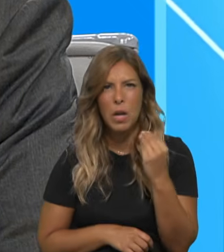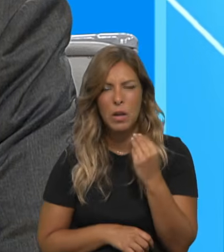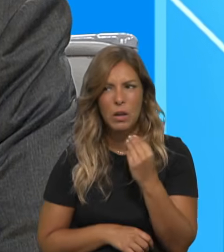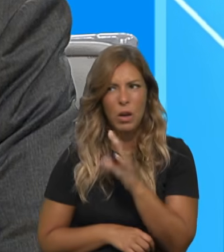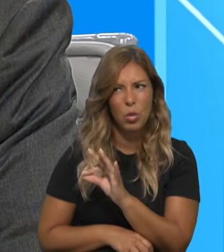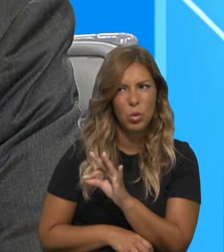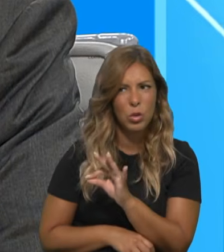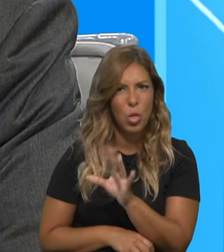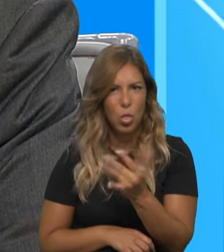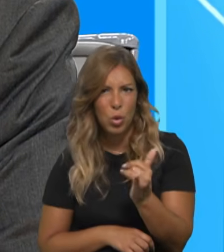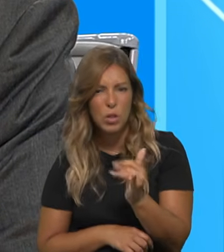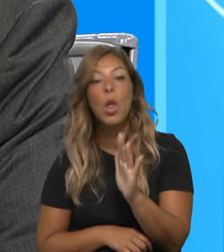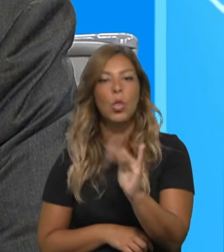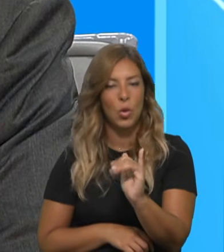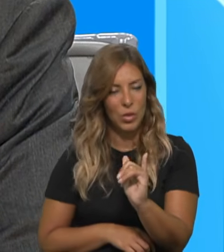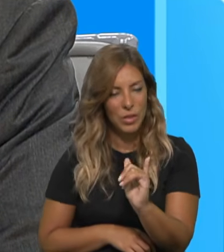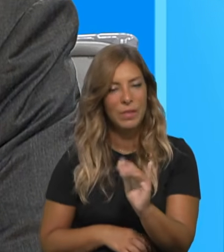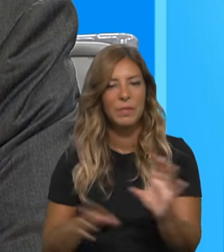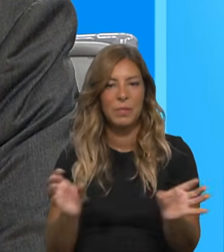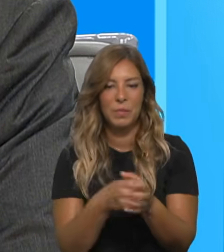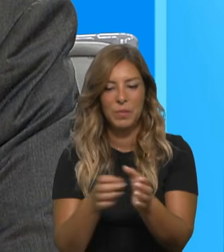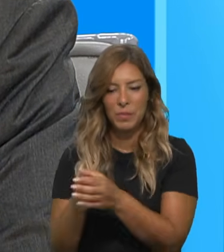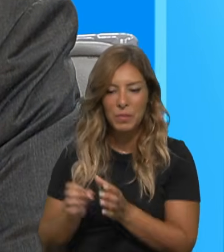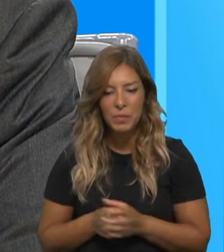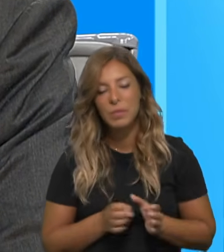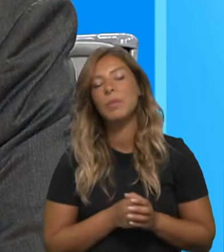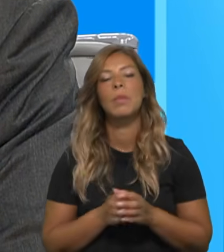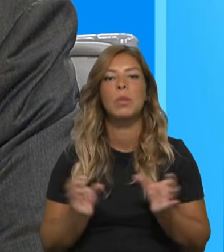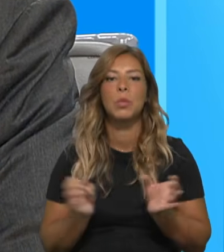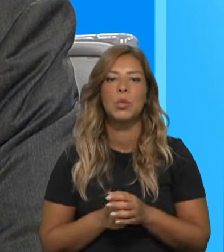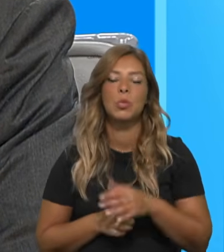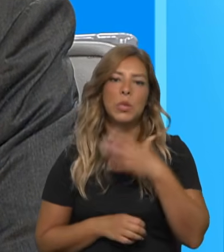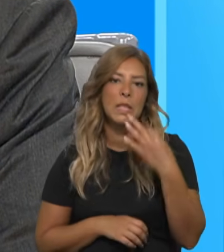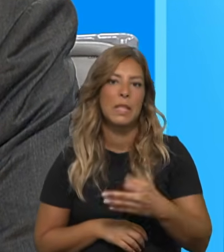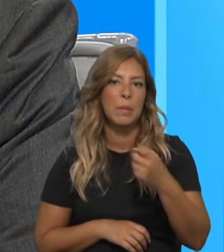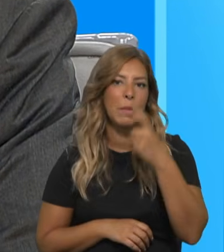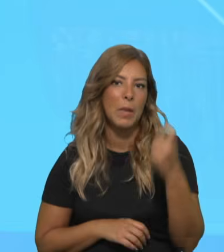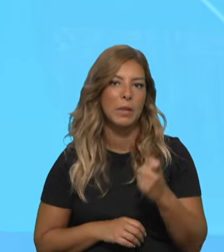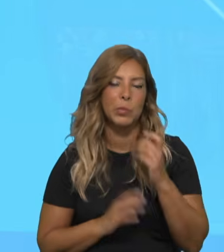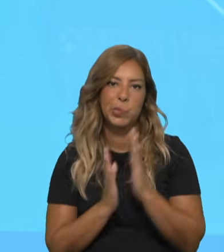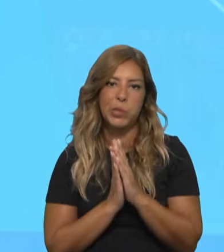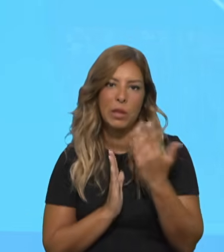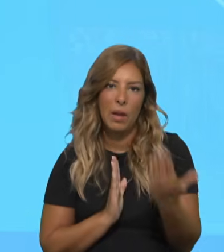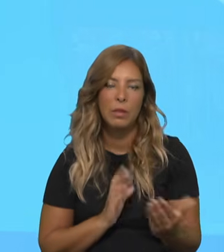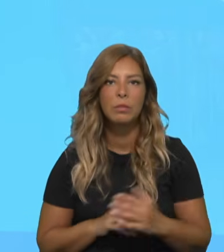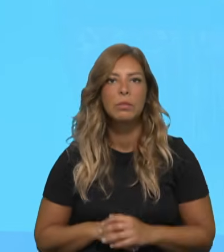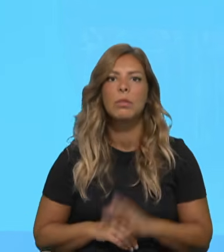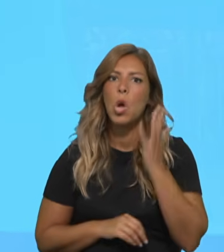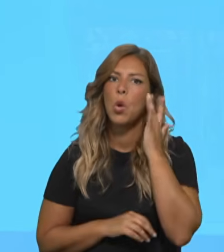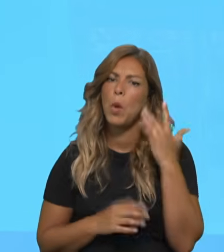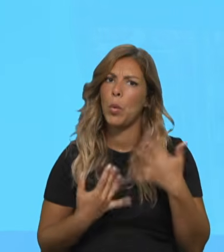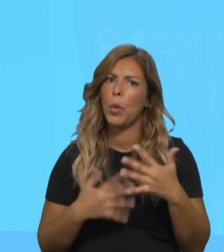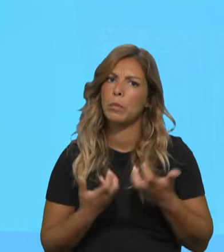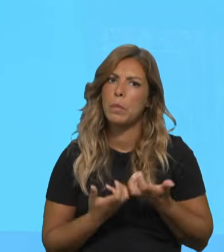12 comissões diocesanas e a Comissão Justiça e Paz e Ecologia dos Institutos Religiosos. De facto, um número significativo